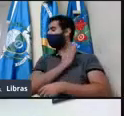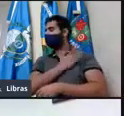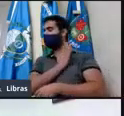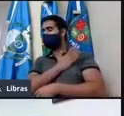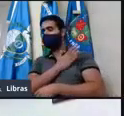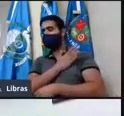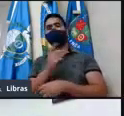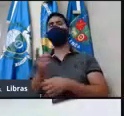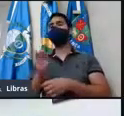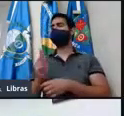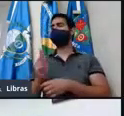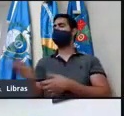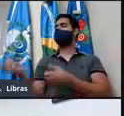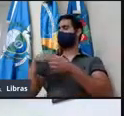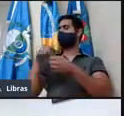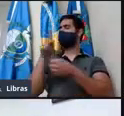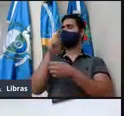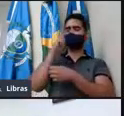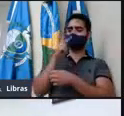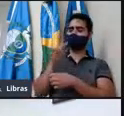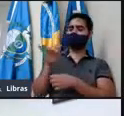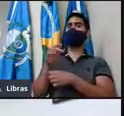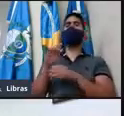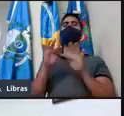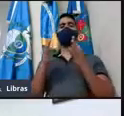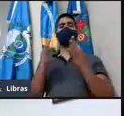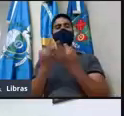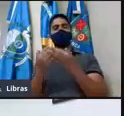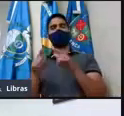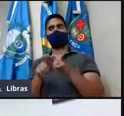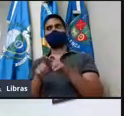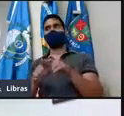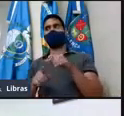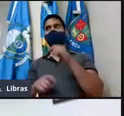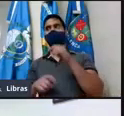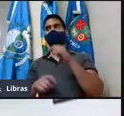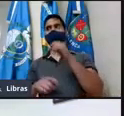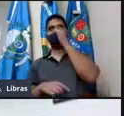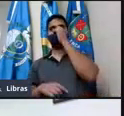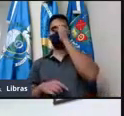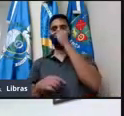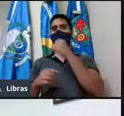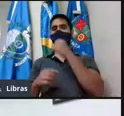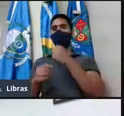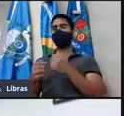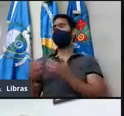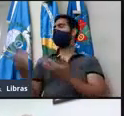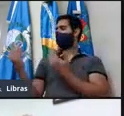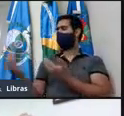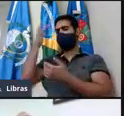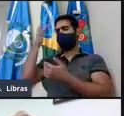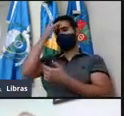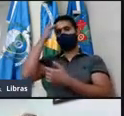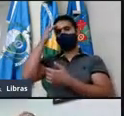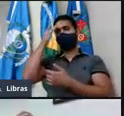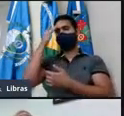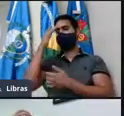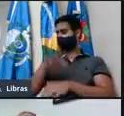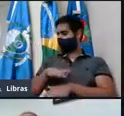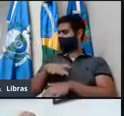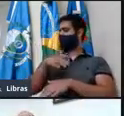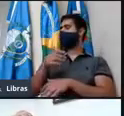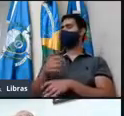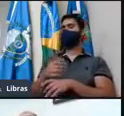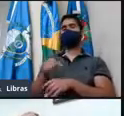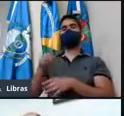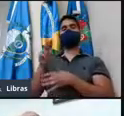sempre retorna para rever pais, familiares e amigos nunca abandonados nas suas raízes. Justa homenagem a este valenciano que tanto orgulho traz ao nosso amado